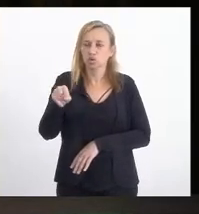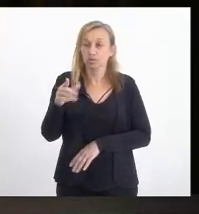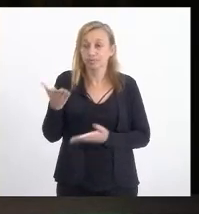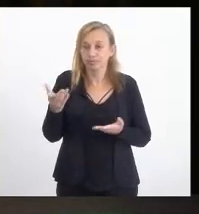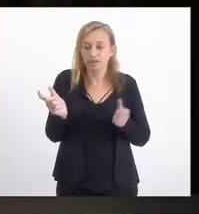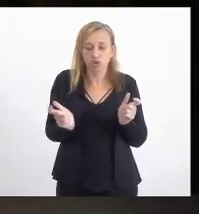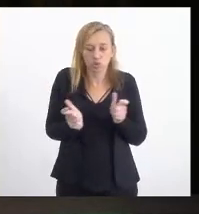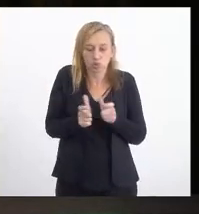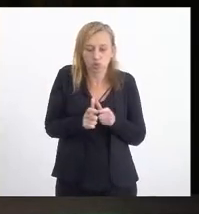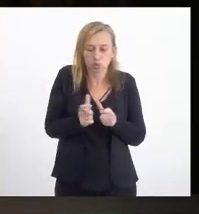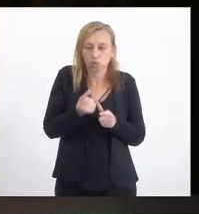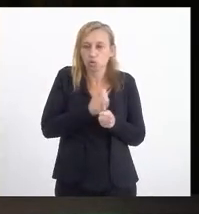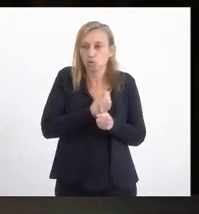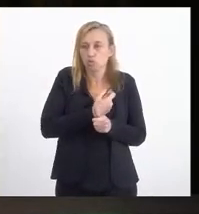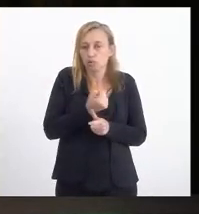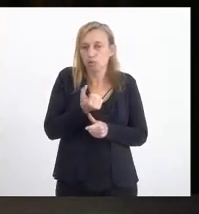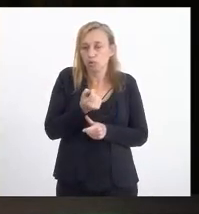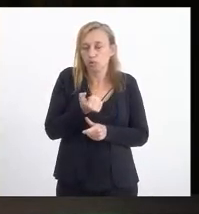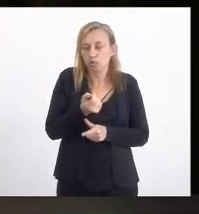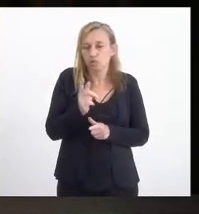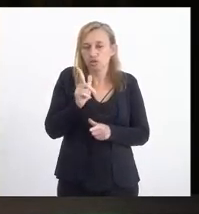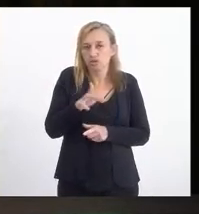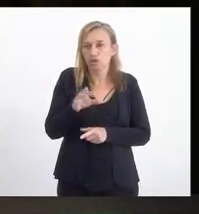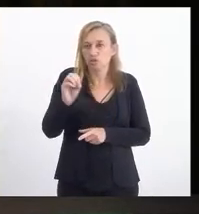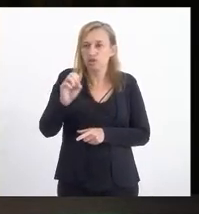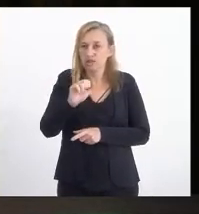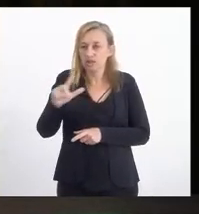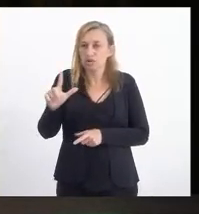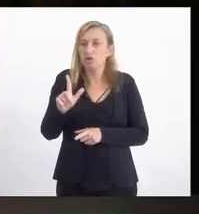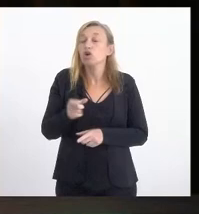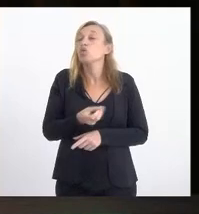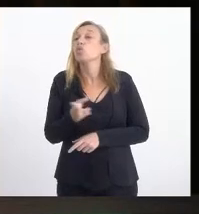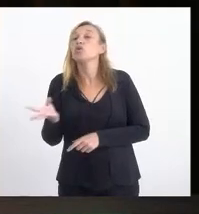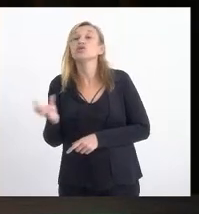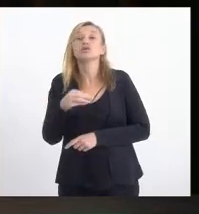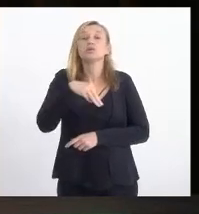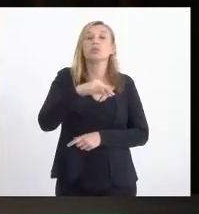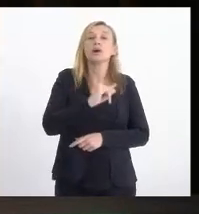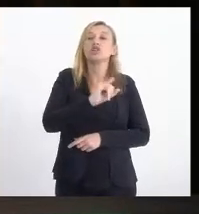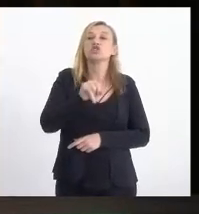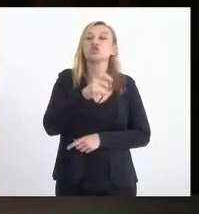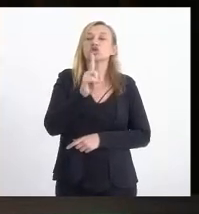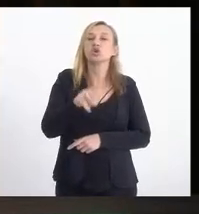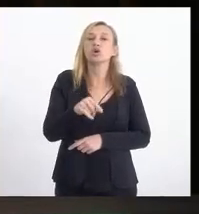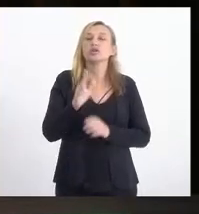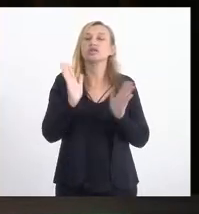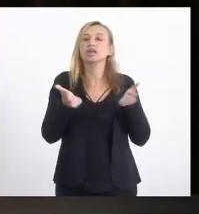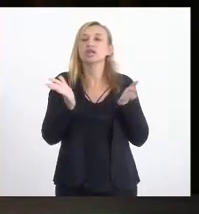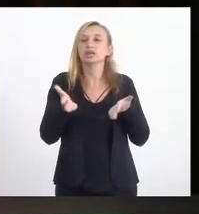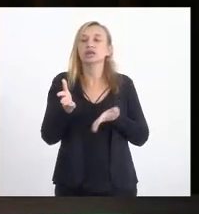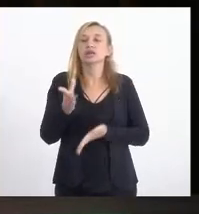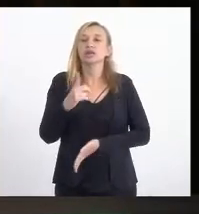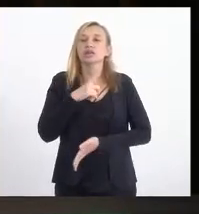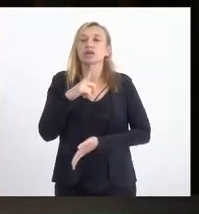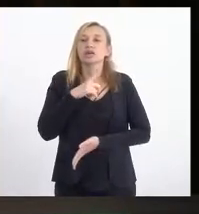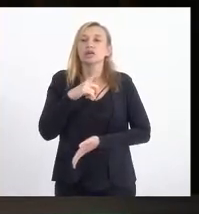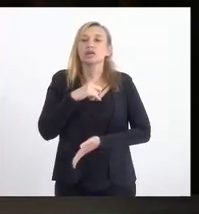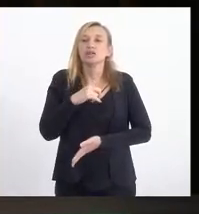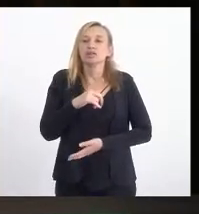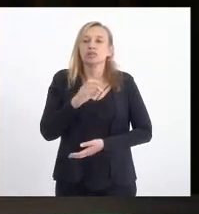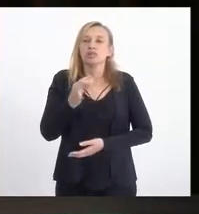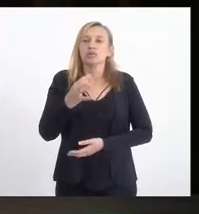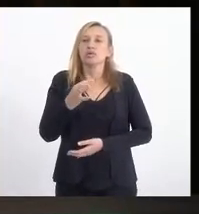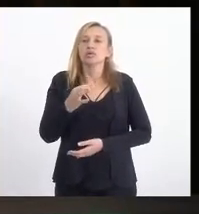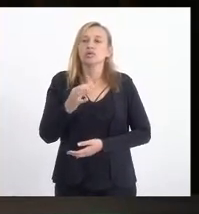lá é diferente dos oficiais quantos Major tem lá na polícia hoje que sejam